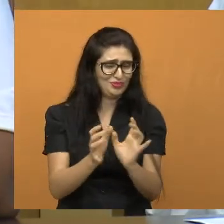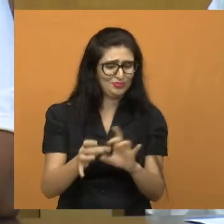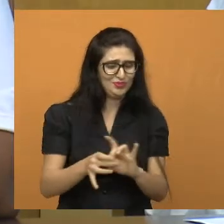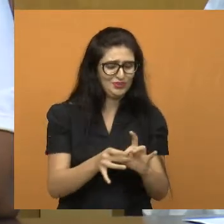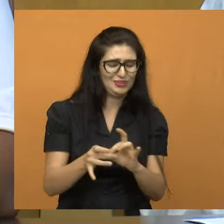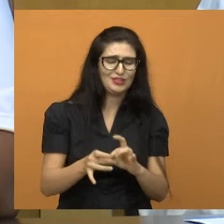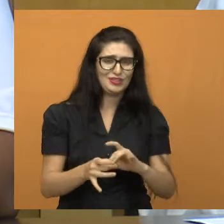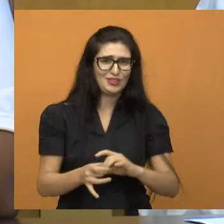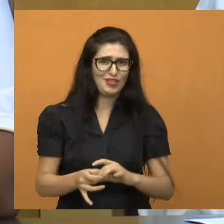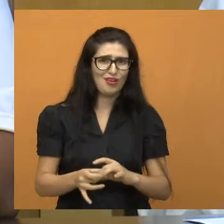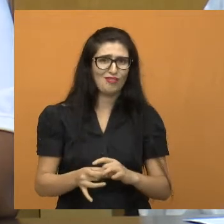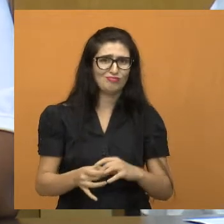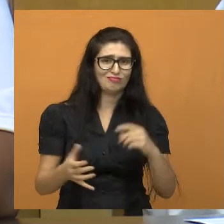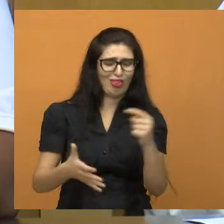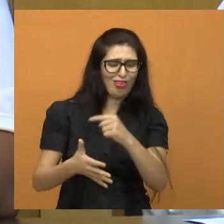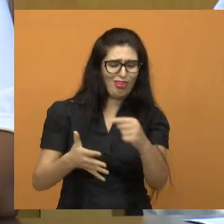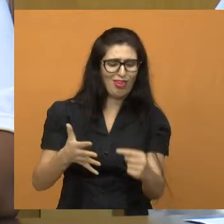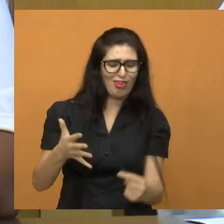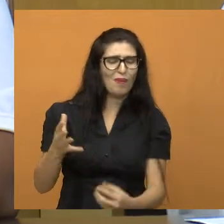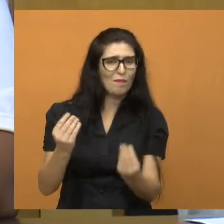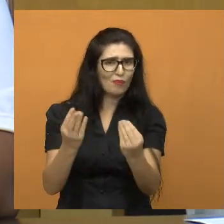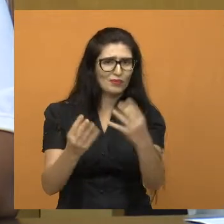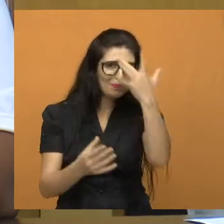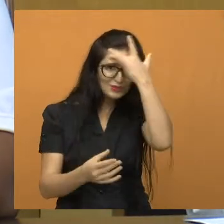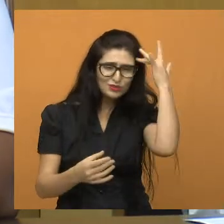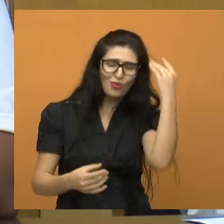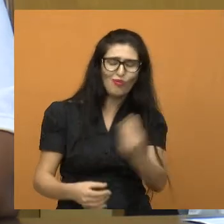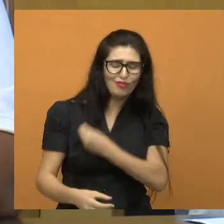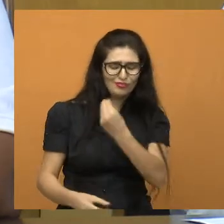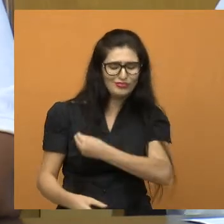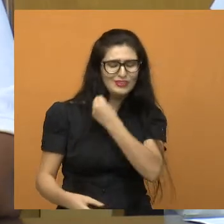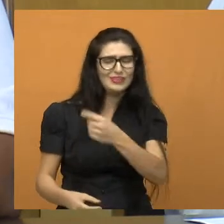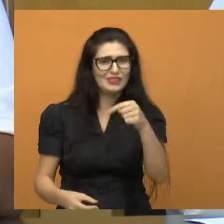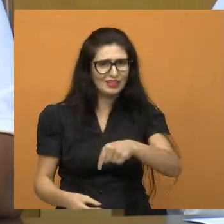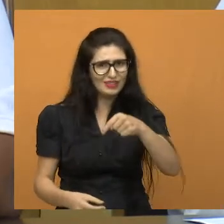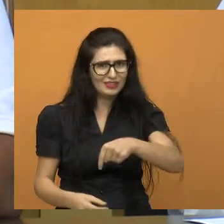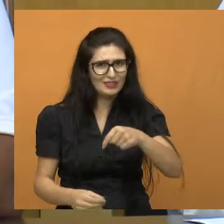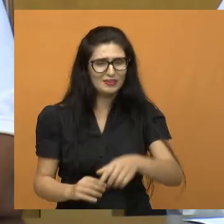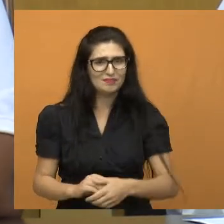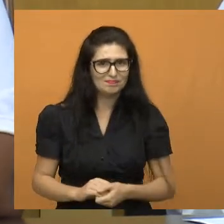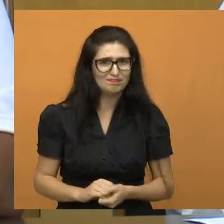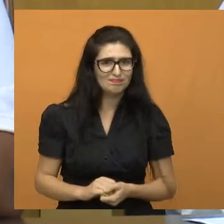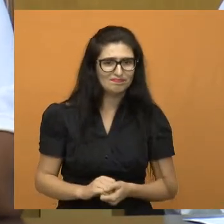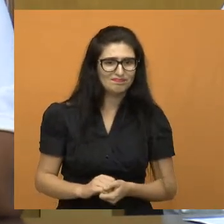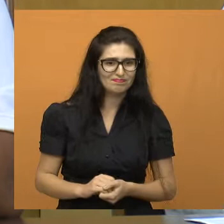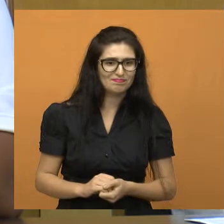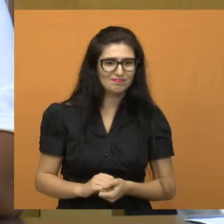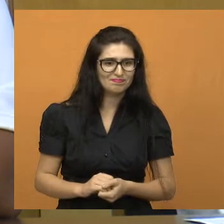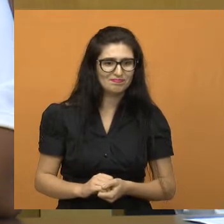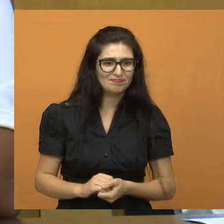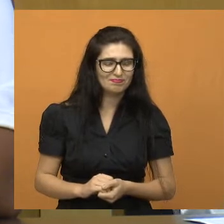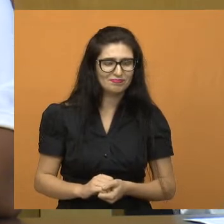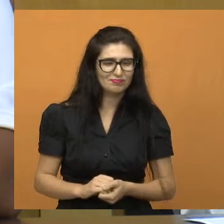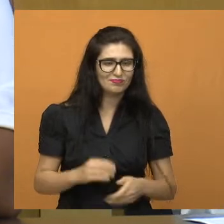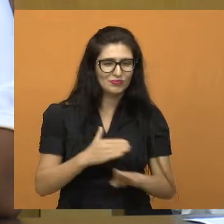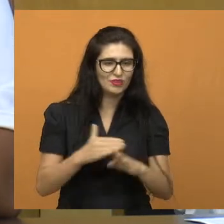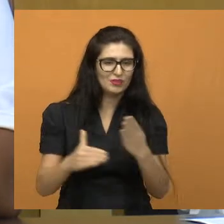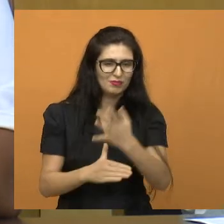várias pessoas presentes aqui hoje, praticamente, quase acho que está toda a equipe